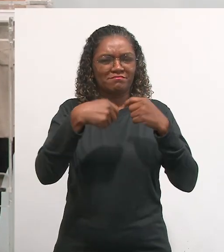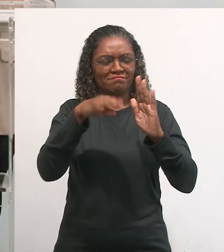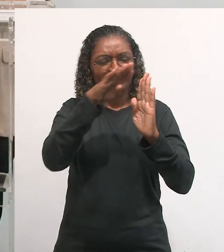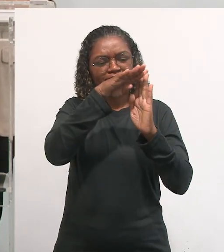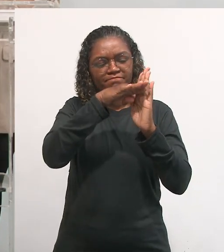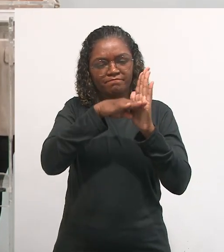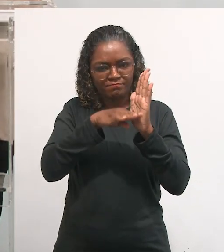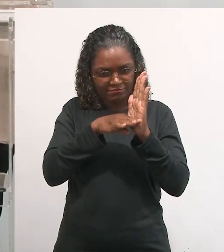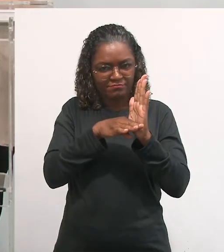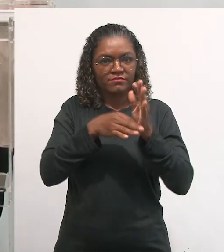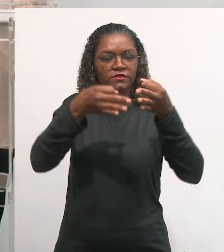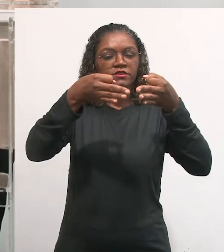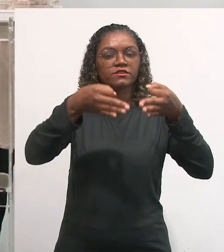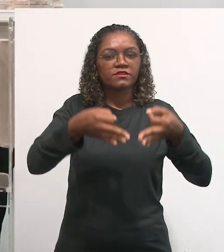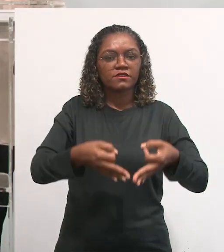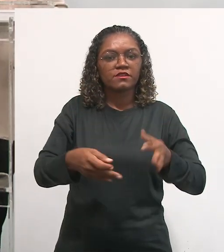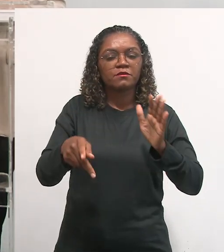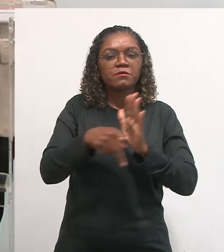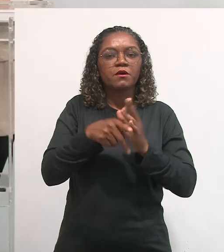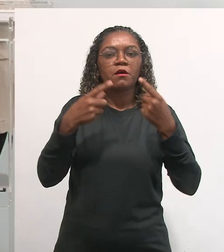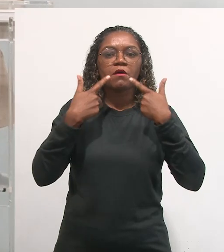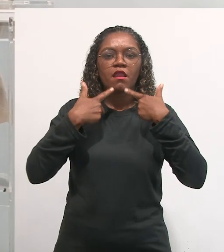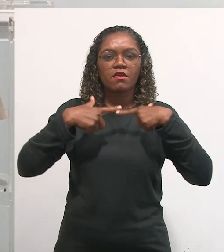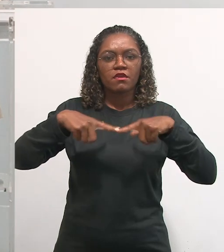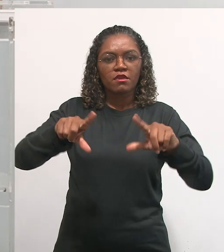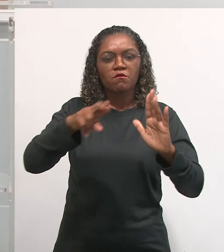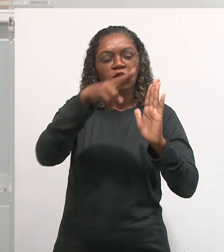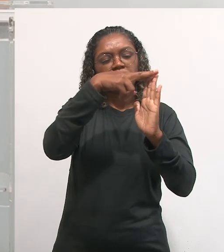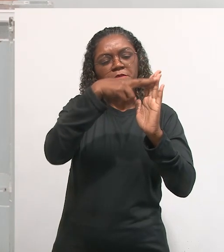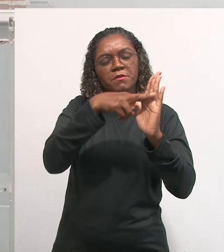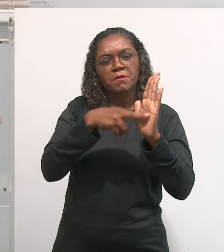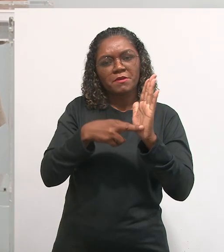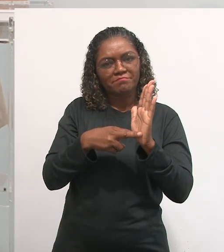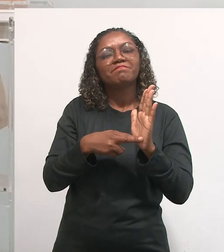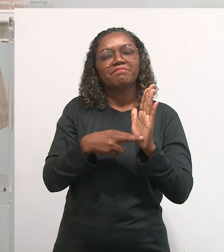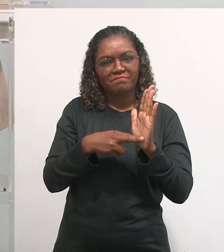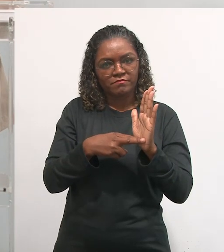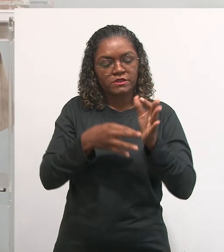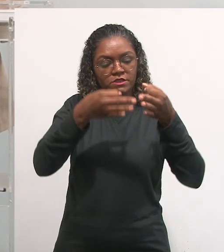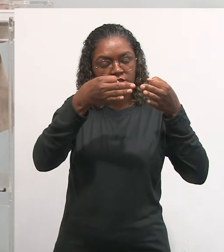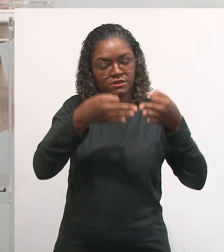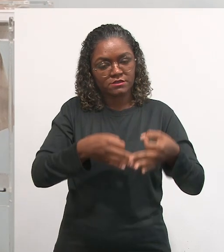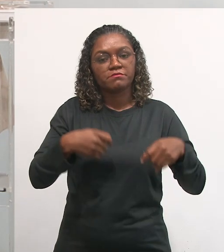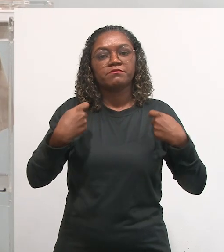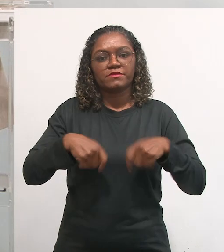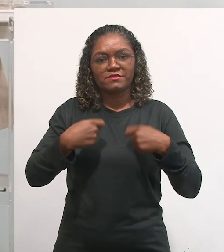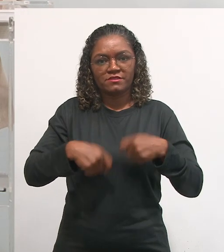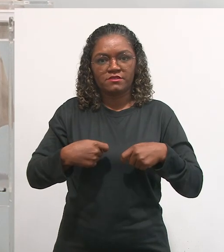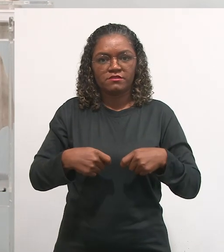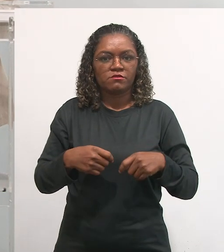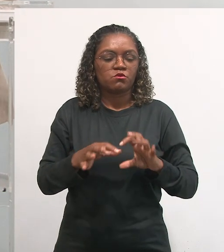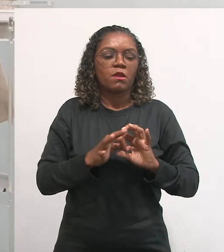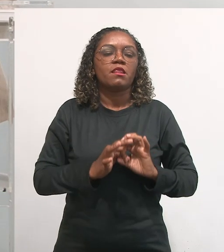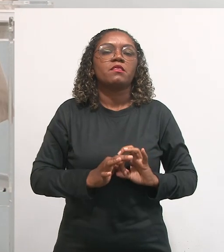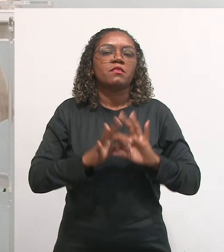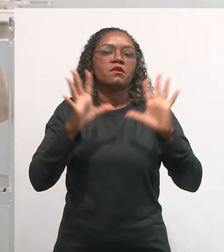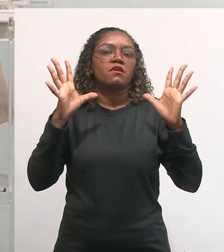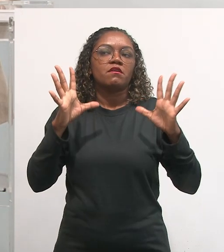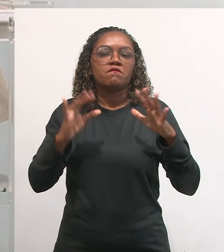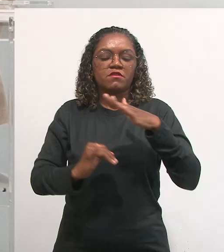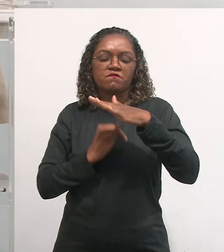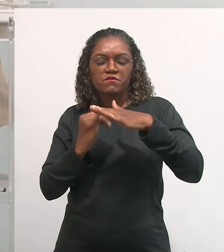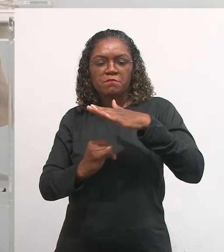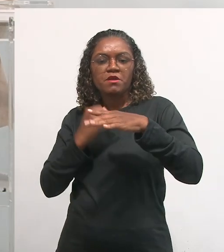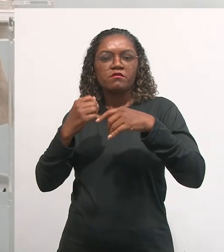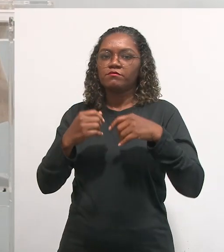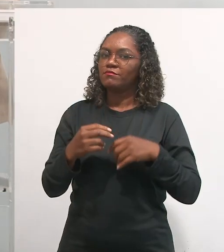padrões de Norma culta da língua nós não vamos escrever de qualquer forma nós temos eh que escrever eh